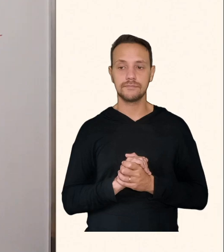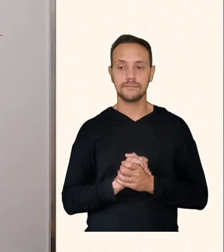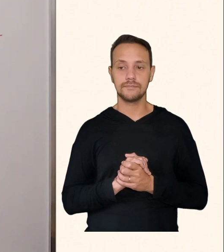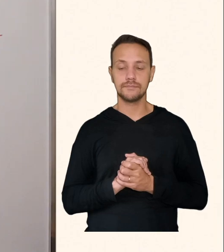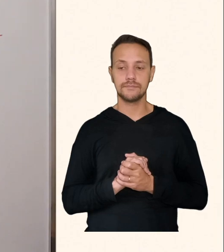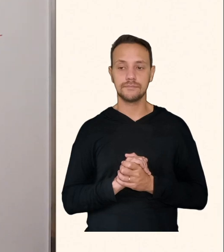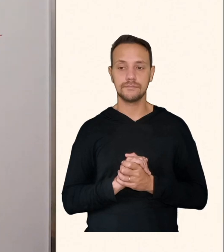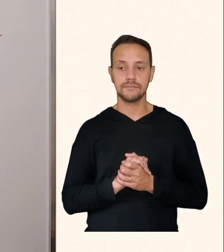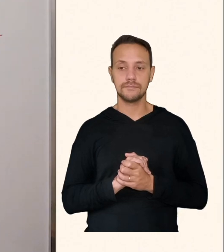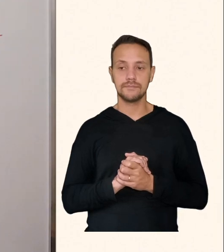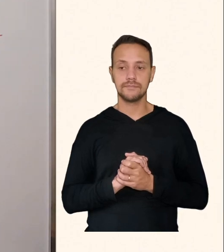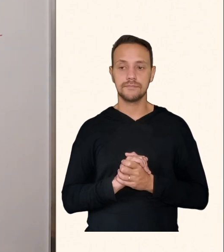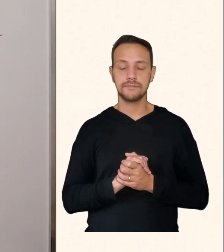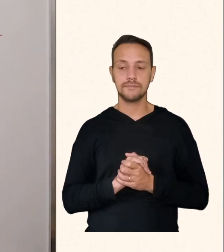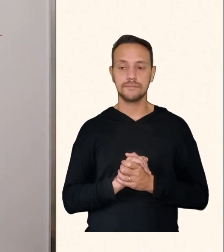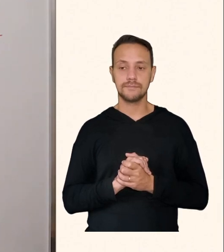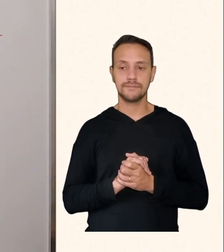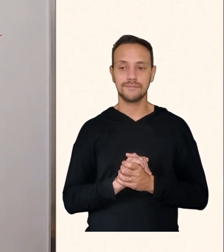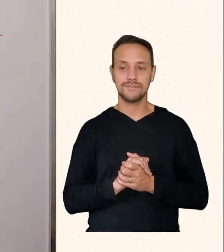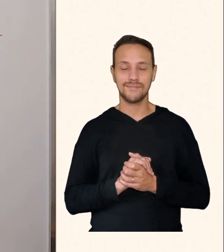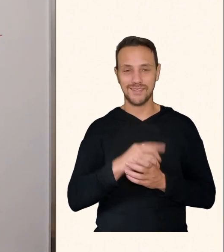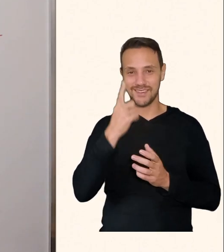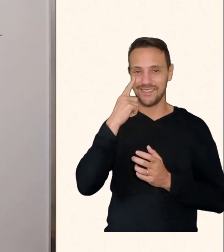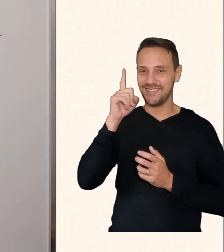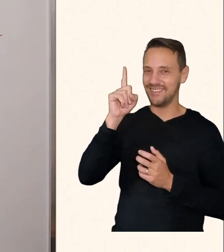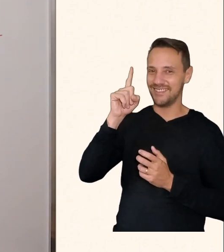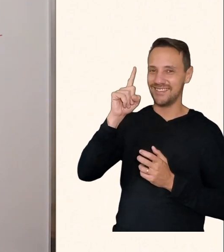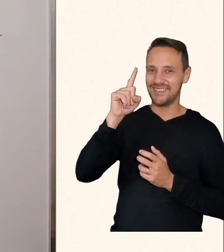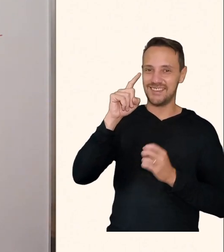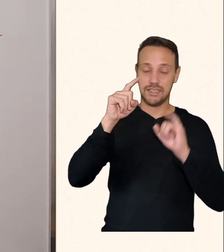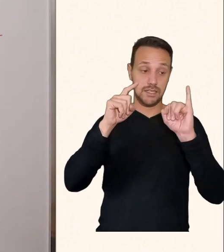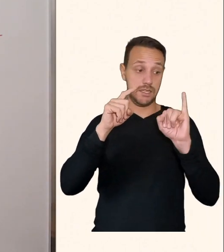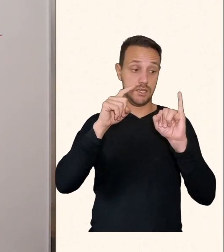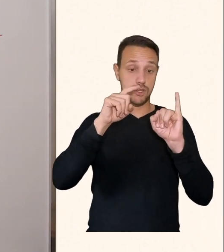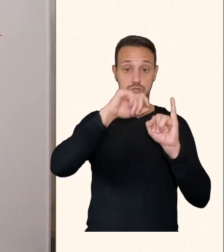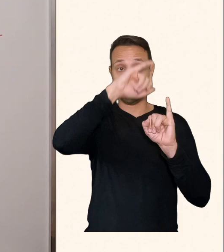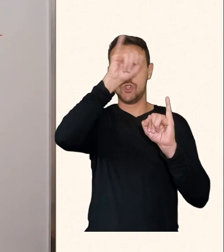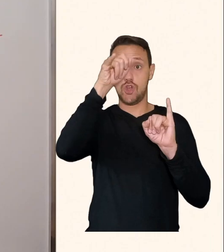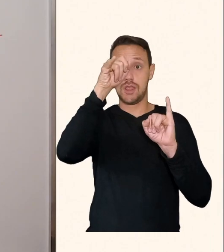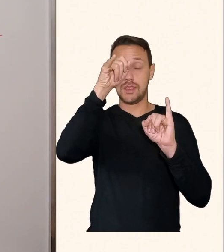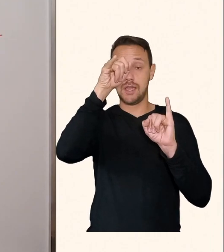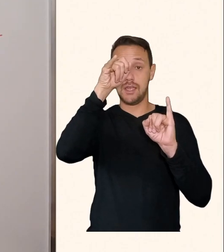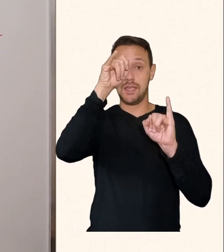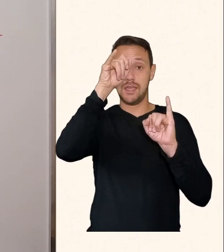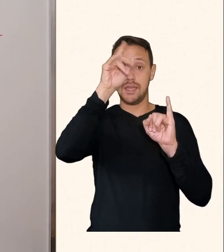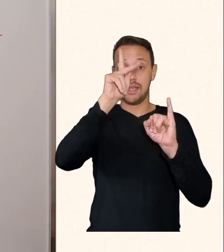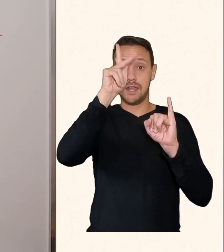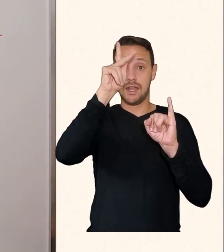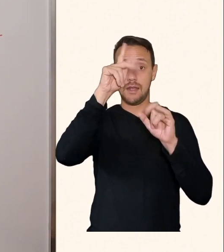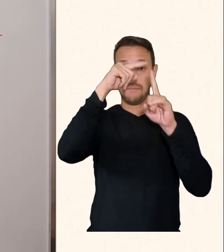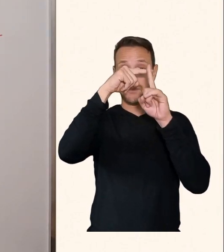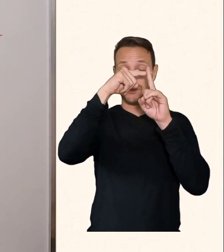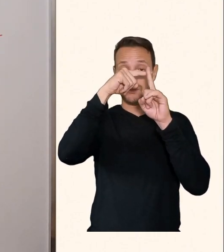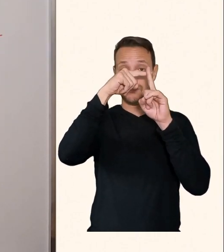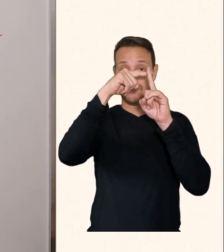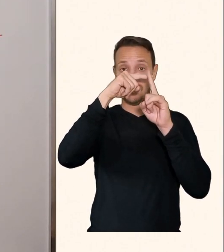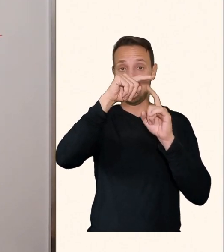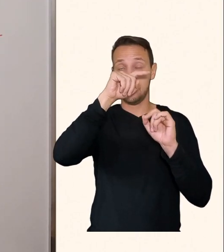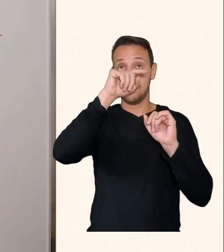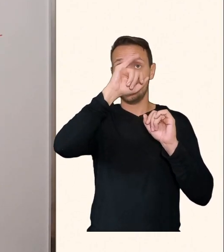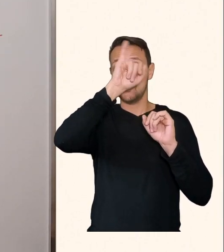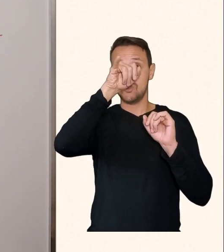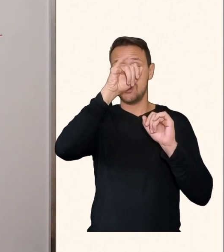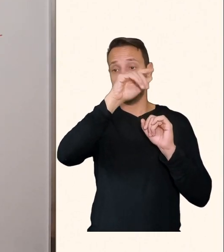J para K, dá I positivo. Tá? Então, esse aqui é o sentido positivo.